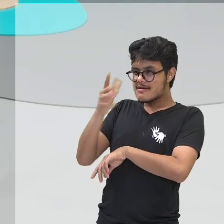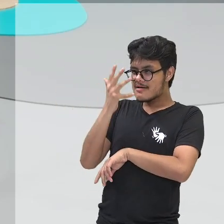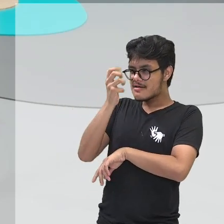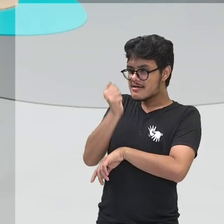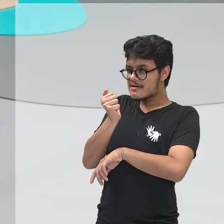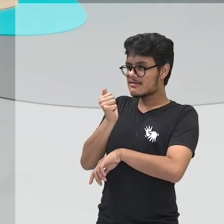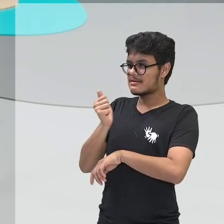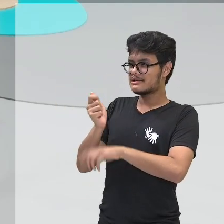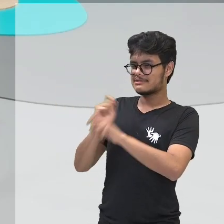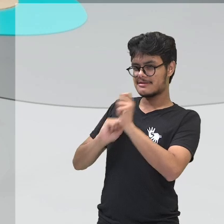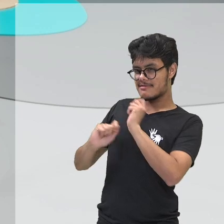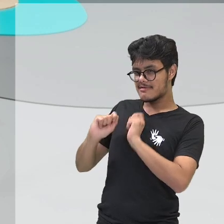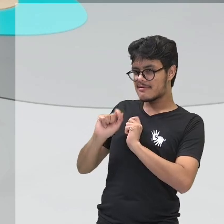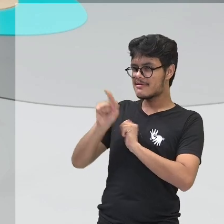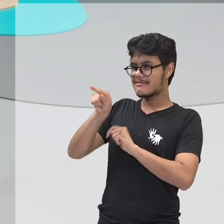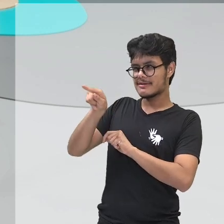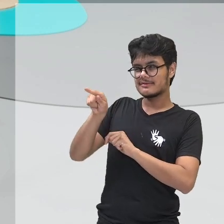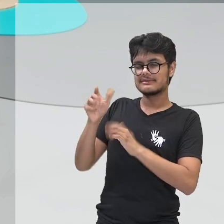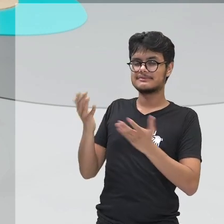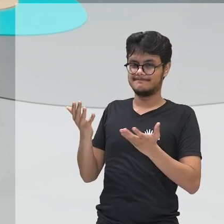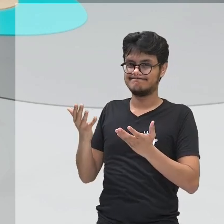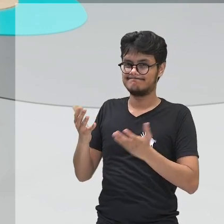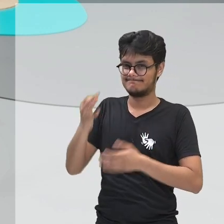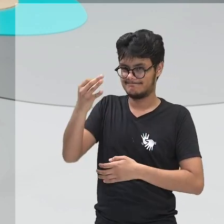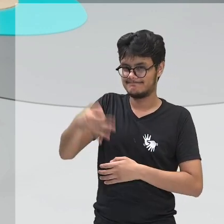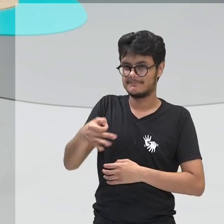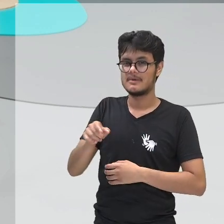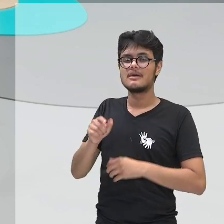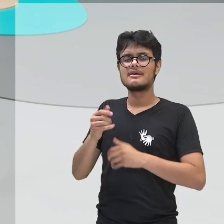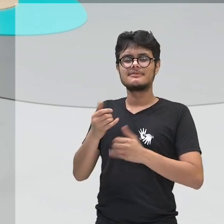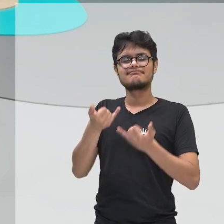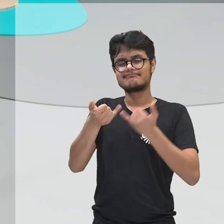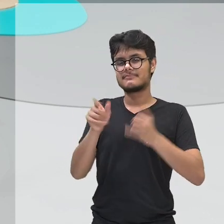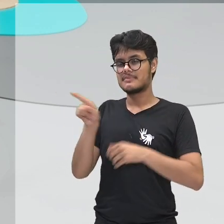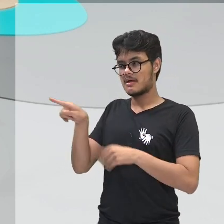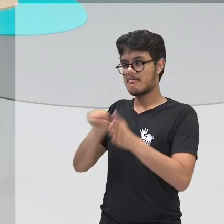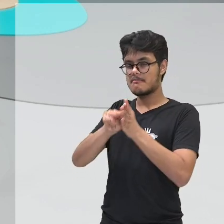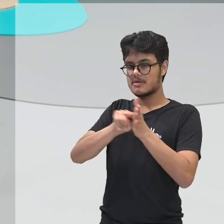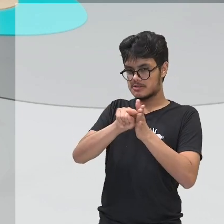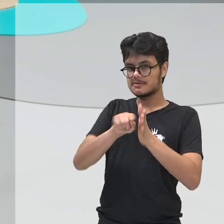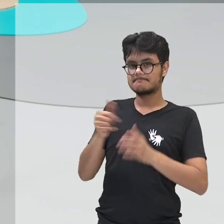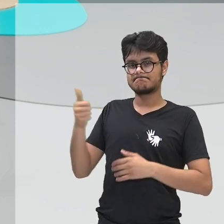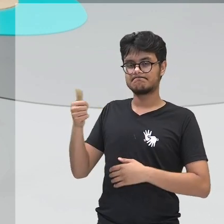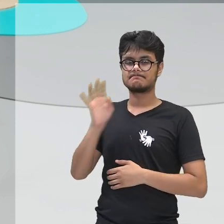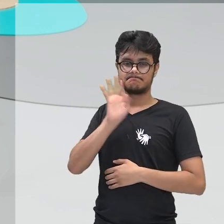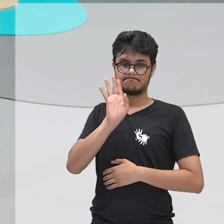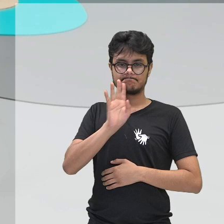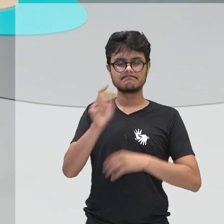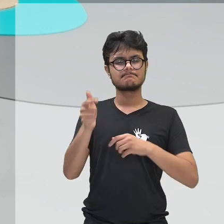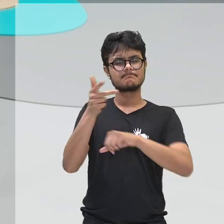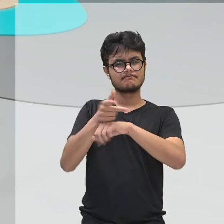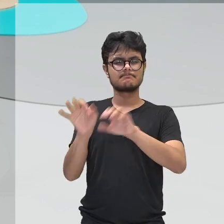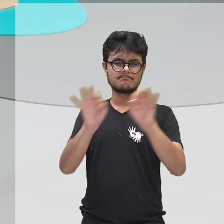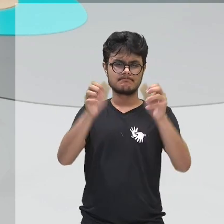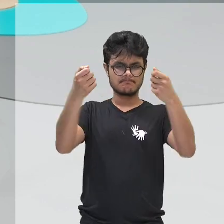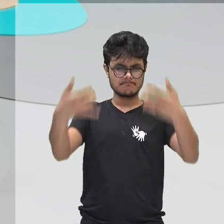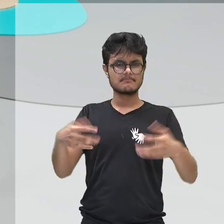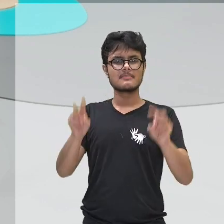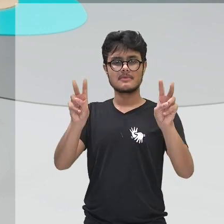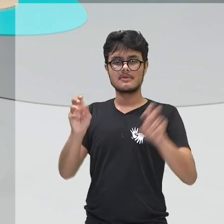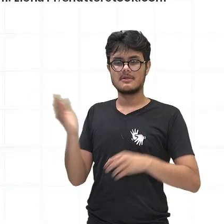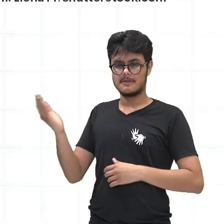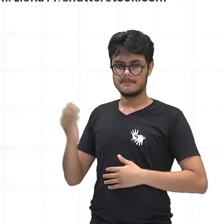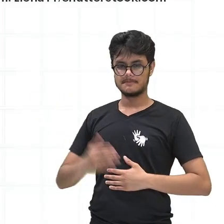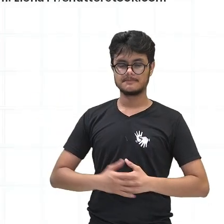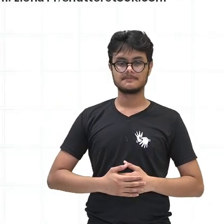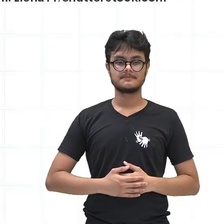na questão da dança do tango. Pesquisem aí que vocês vão encontrar vídeos maravilhosos falando sobre o